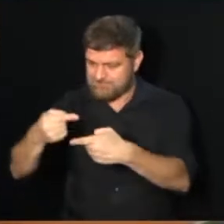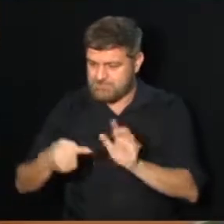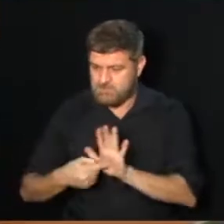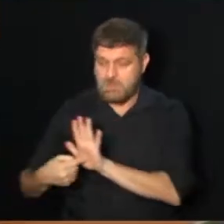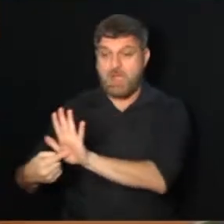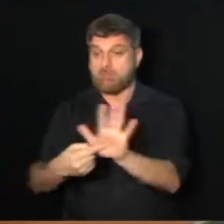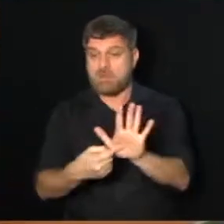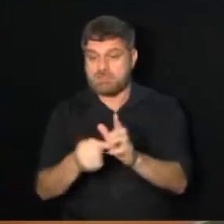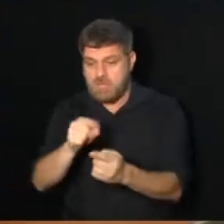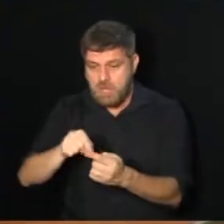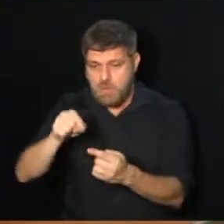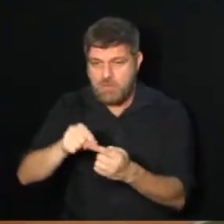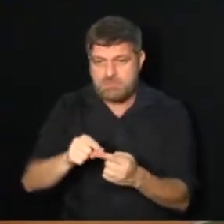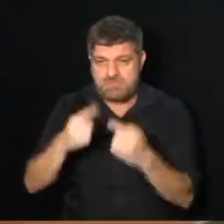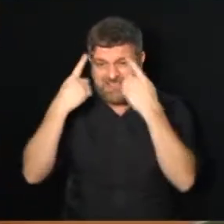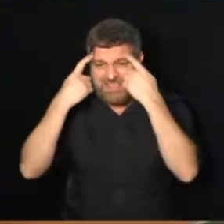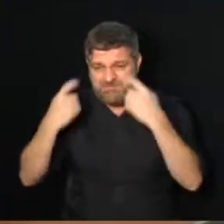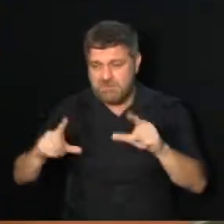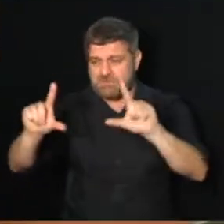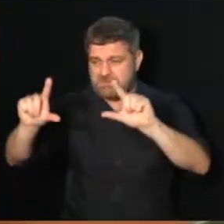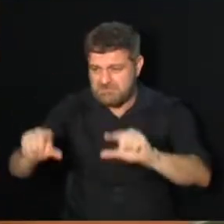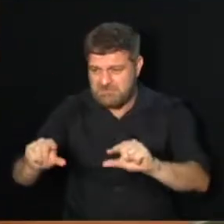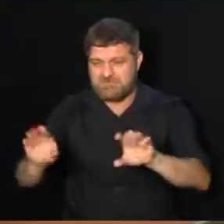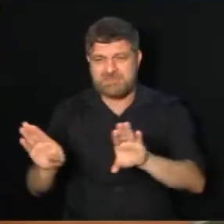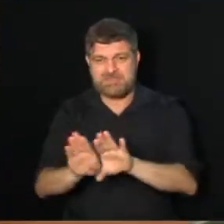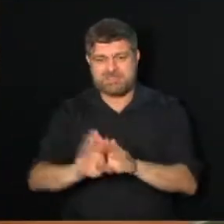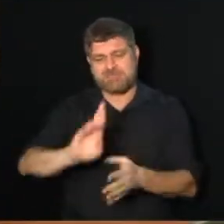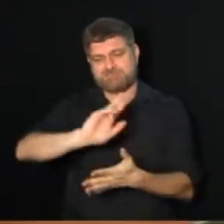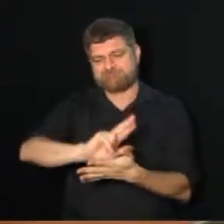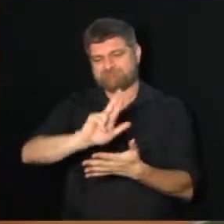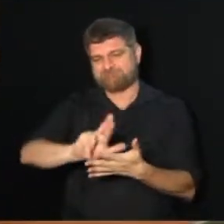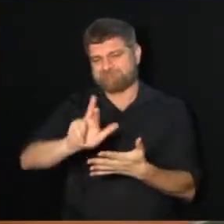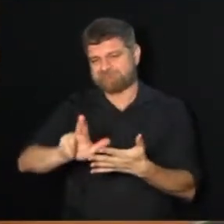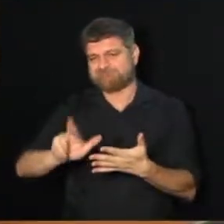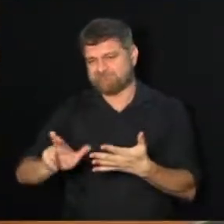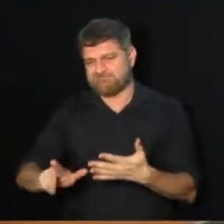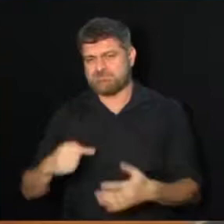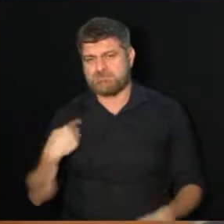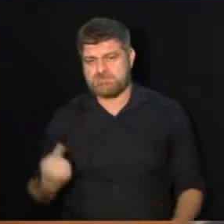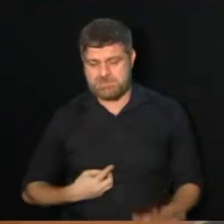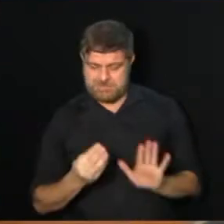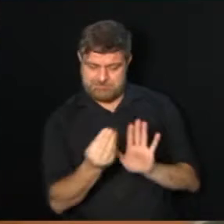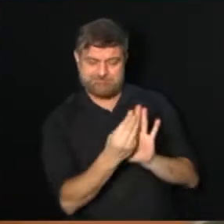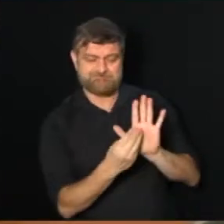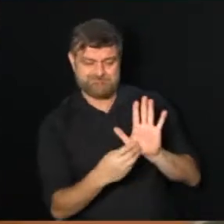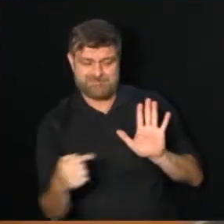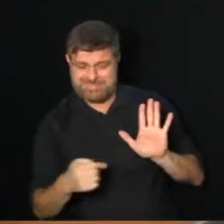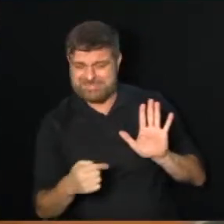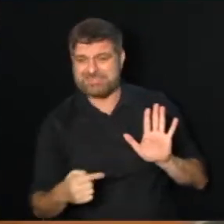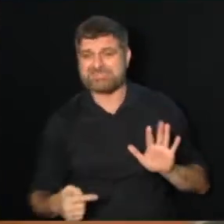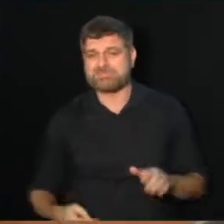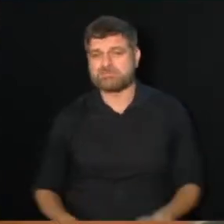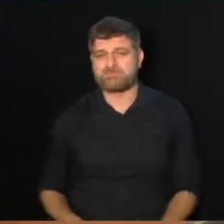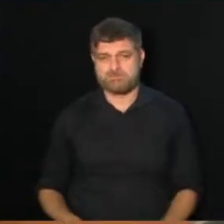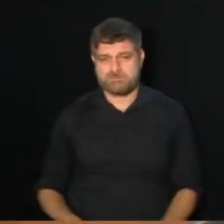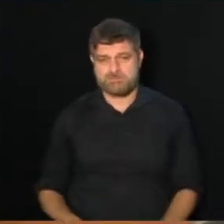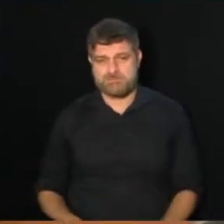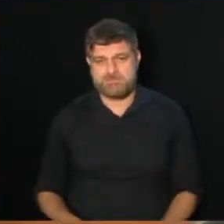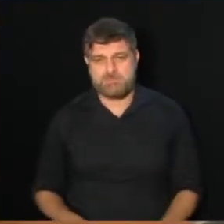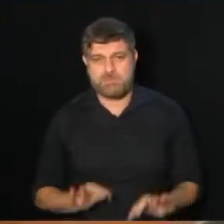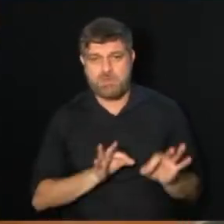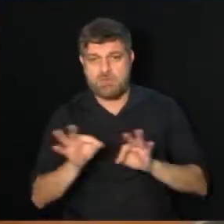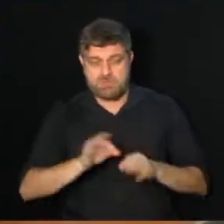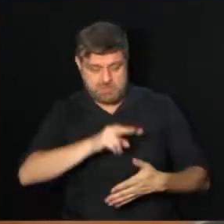para diminuir todas essas violências que eu citei e tantas outras que são colocadas. E que o projeto, pelo que eu